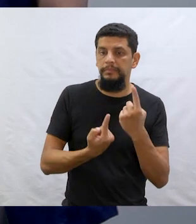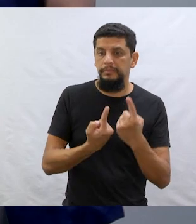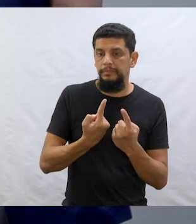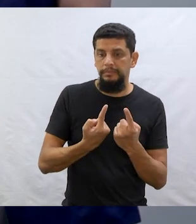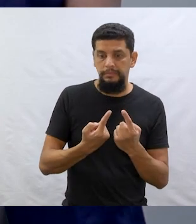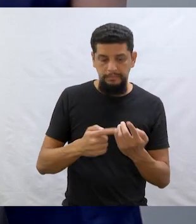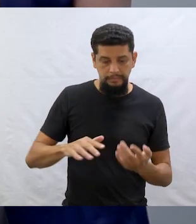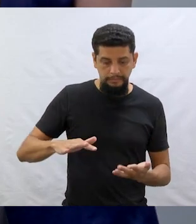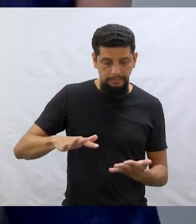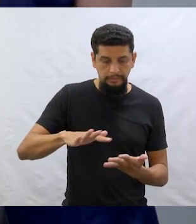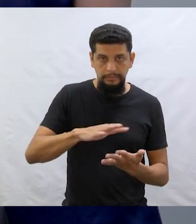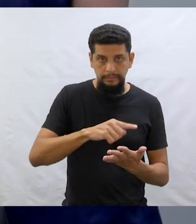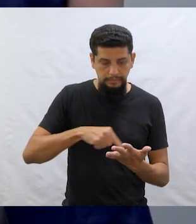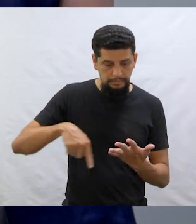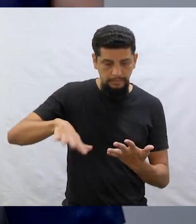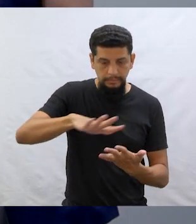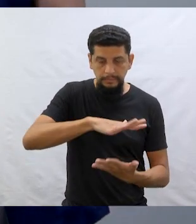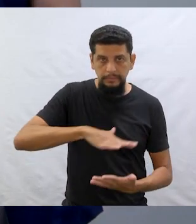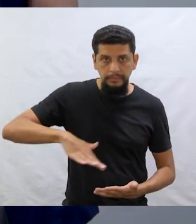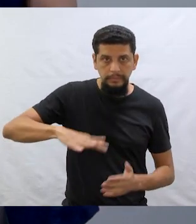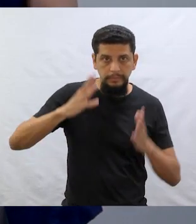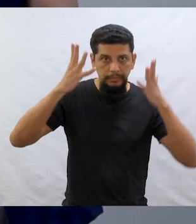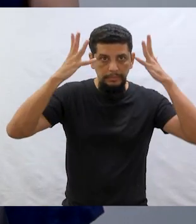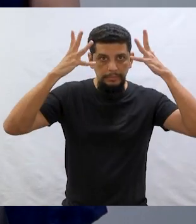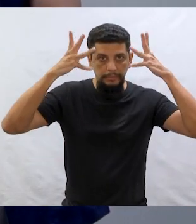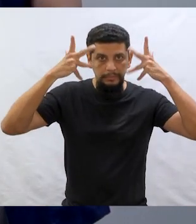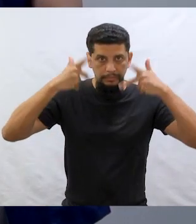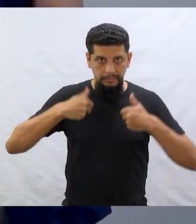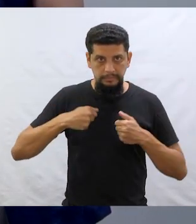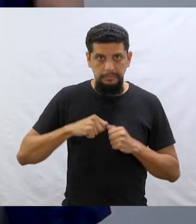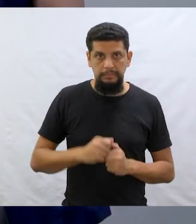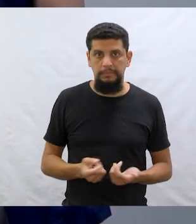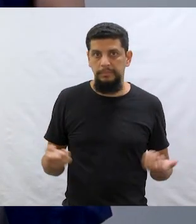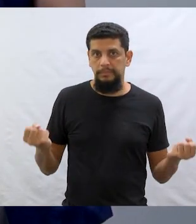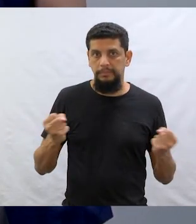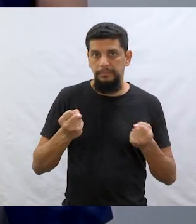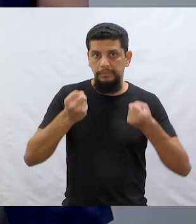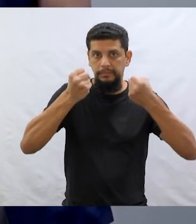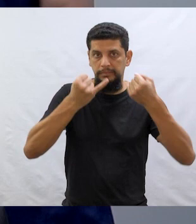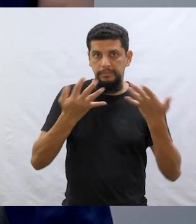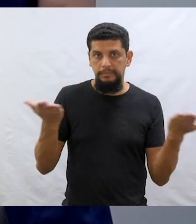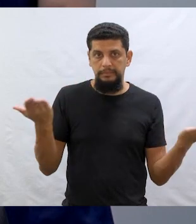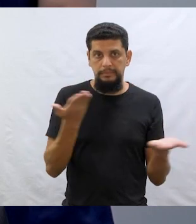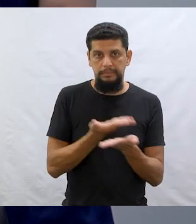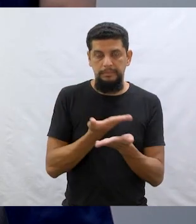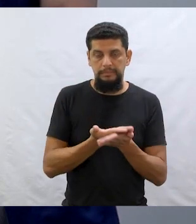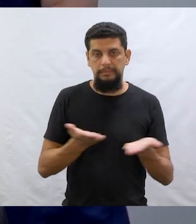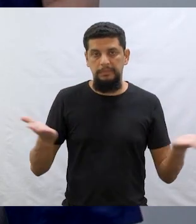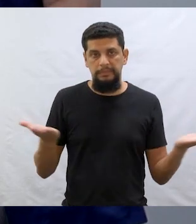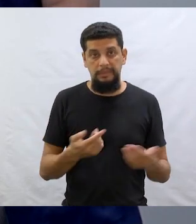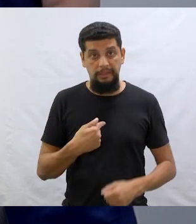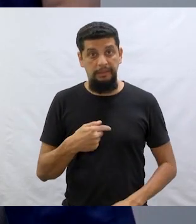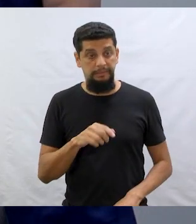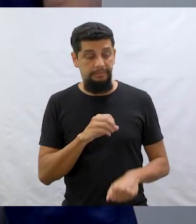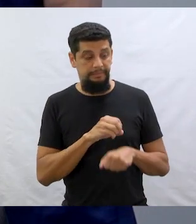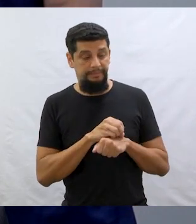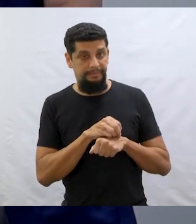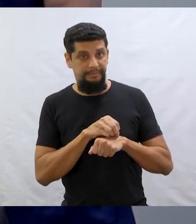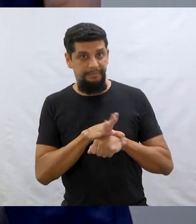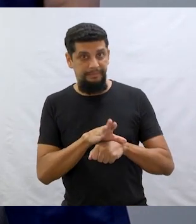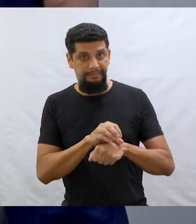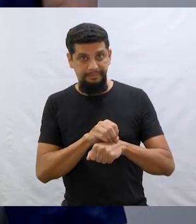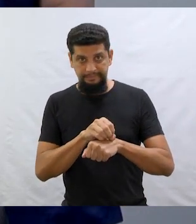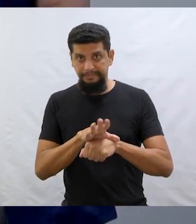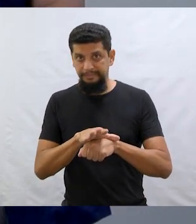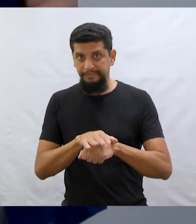desses... Tem um desses animaizinhos aqui que nós vamos falar, que é sobre a nossa aula de hoje. É uma dica, então. É